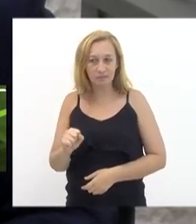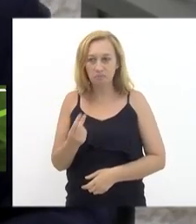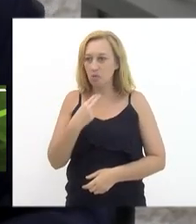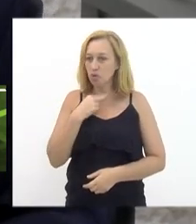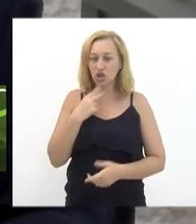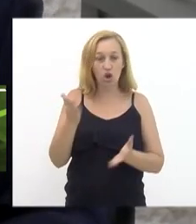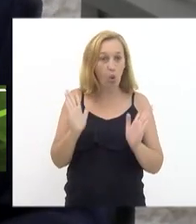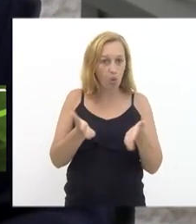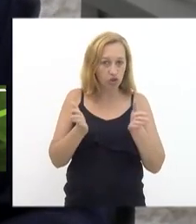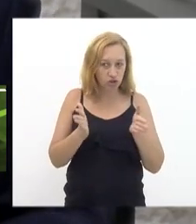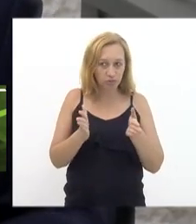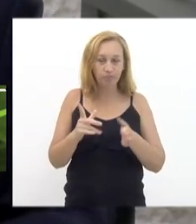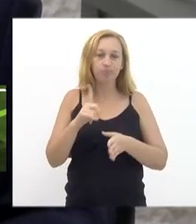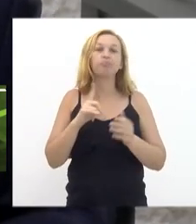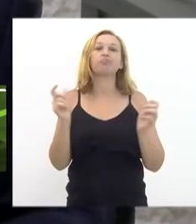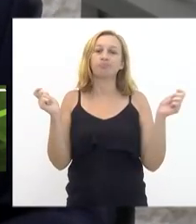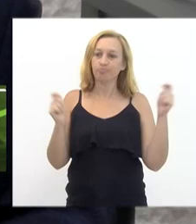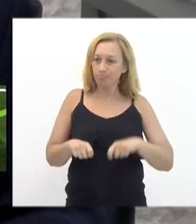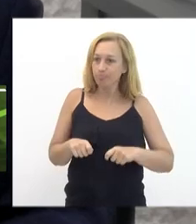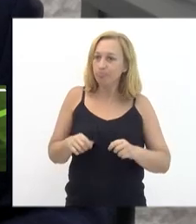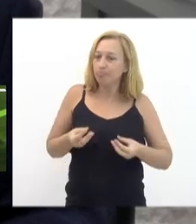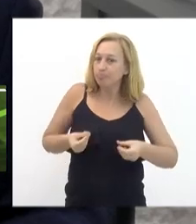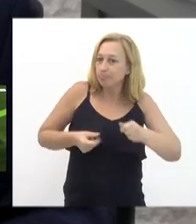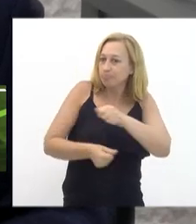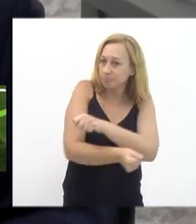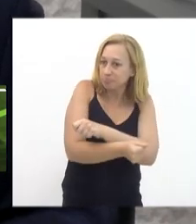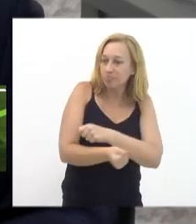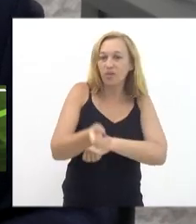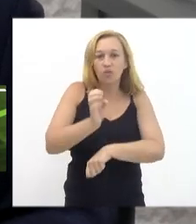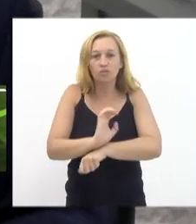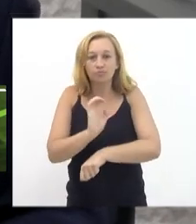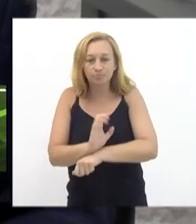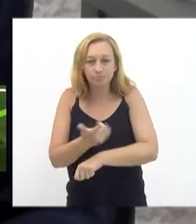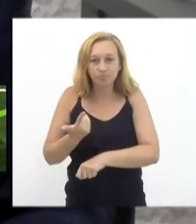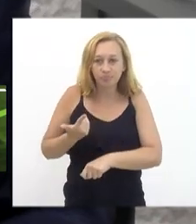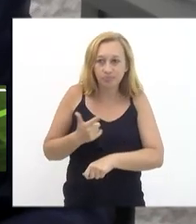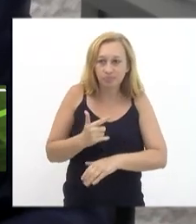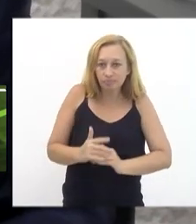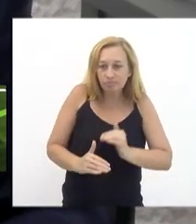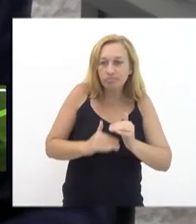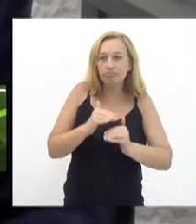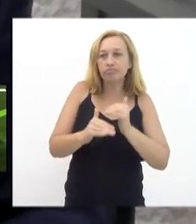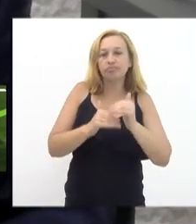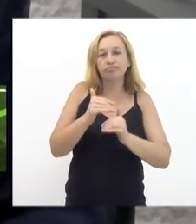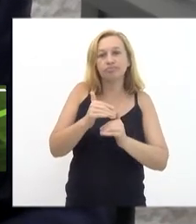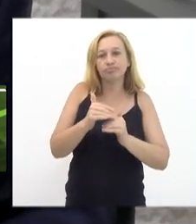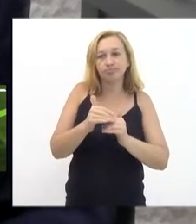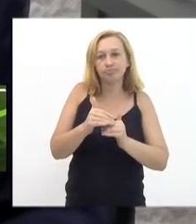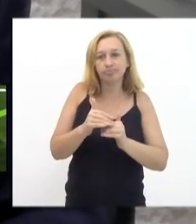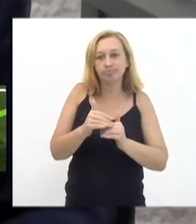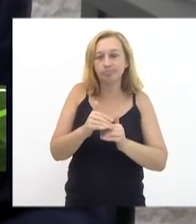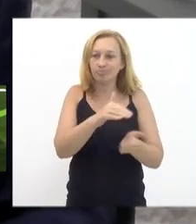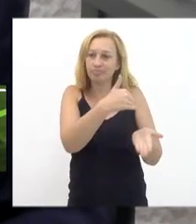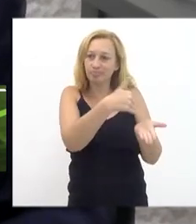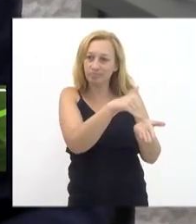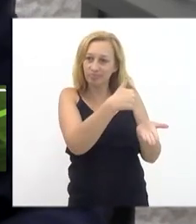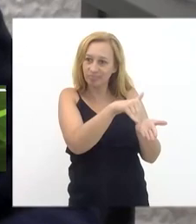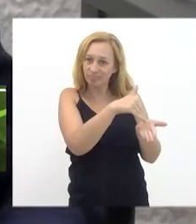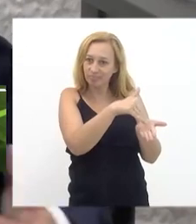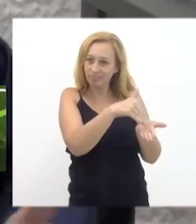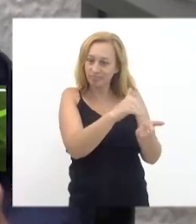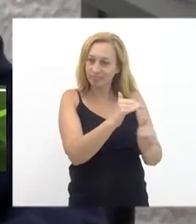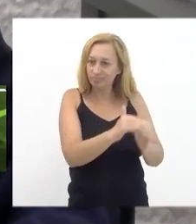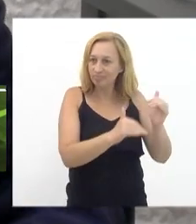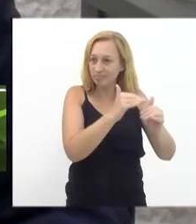bom então hoje que a gente tem uma capacidade de investimento do Estado está recuperado Você tem uma capacidade de investimento Você tem uma secretaria Como assim que